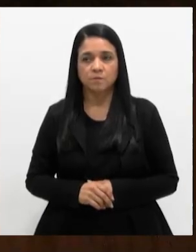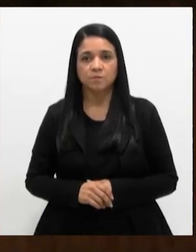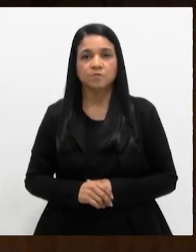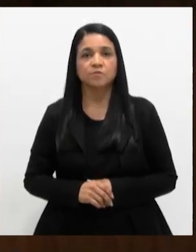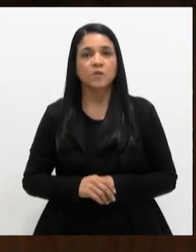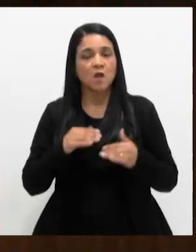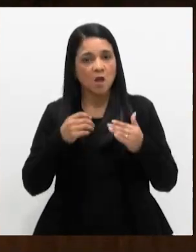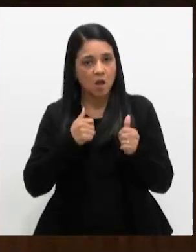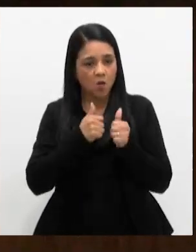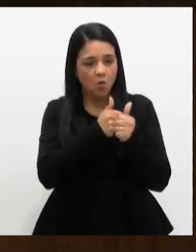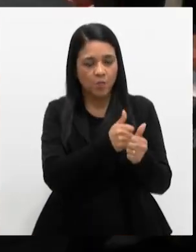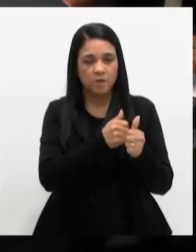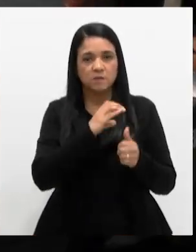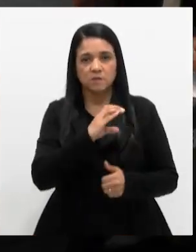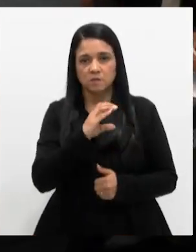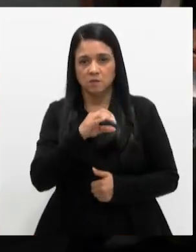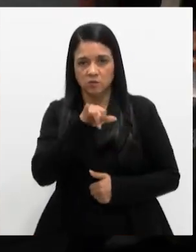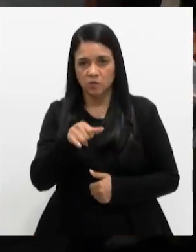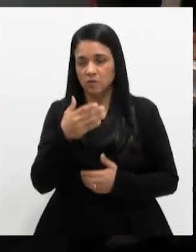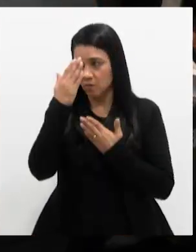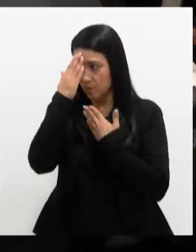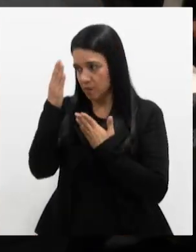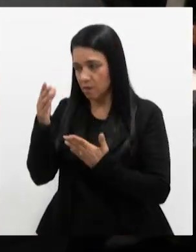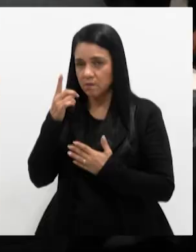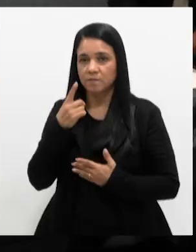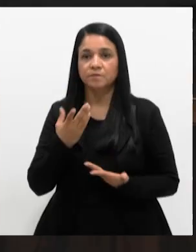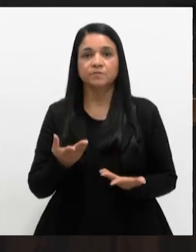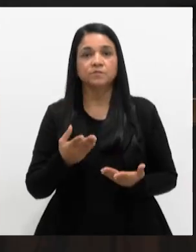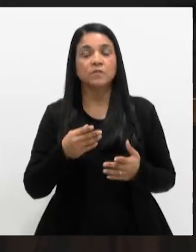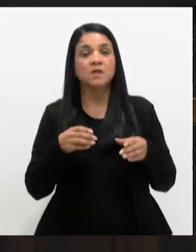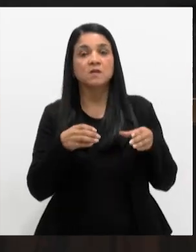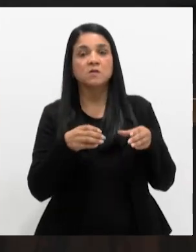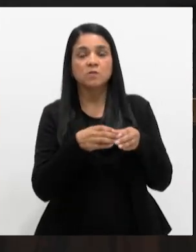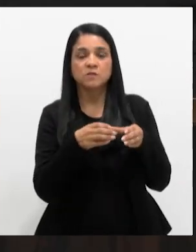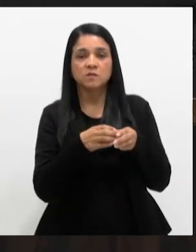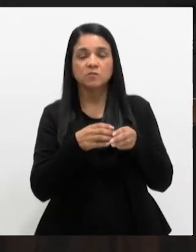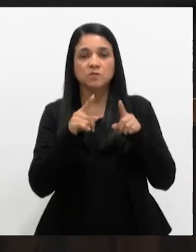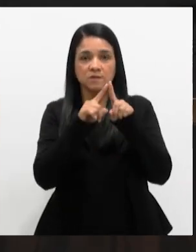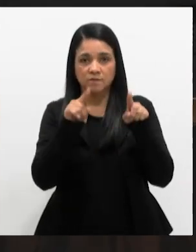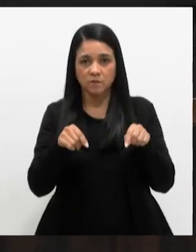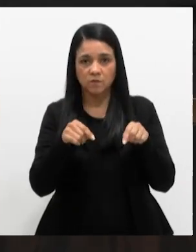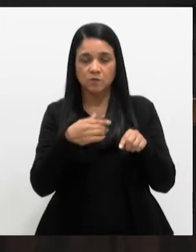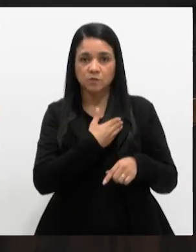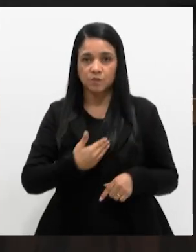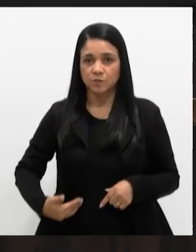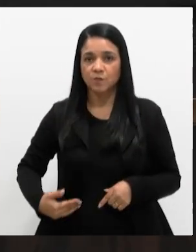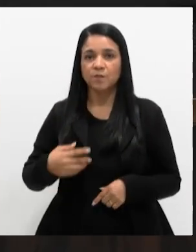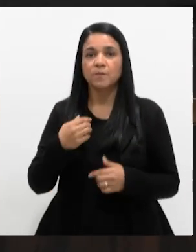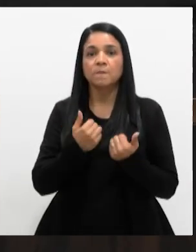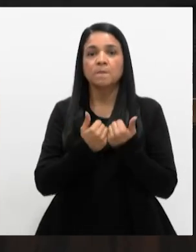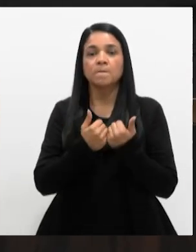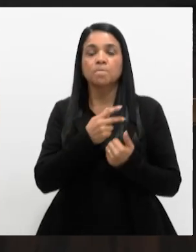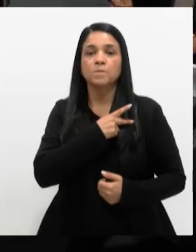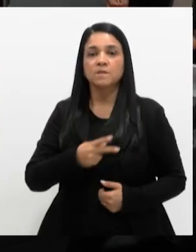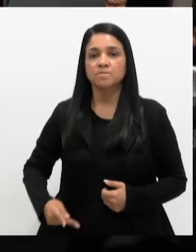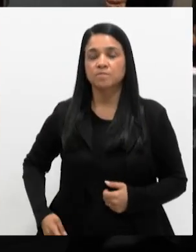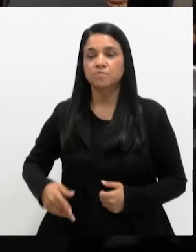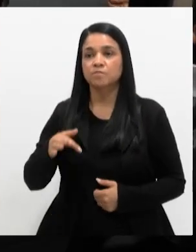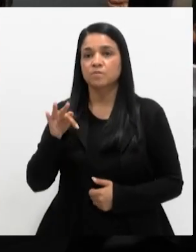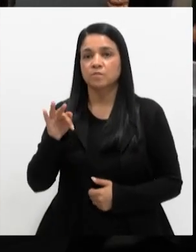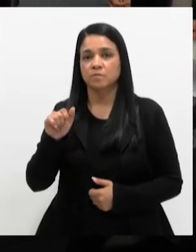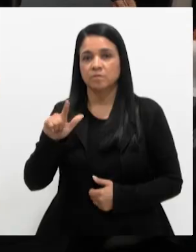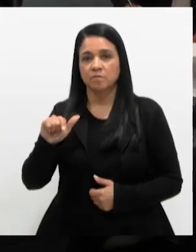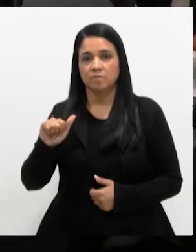Presidente, acompanha a CCJ. Muito obrigado, amigo. Pela Comissão de Servidores Públicos, nosso presidente, deputado Flávio Serafini, por